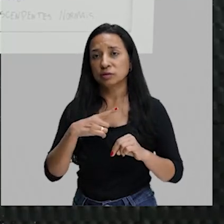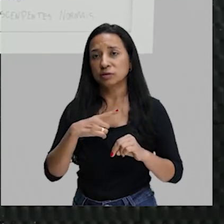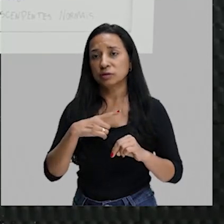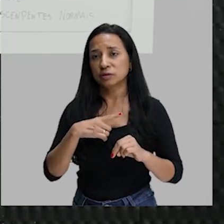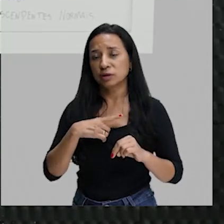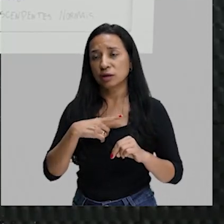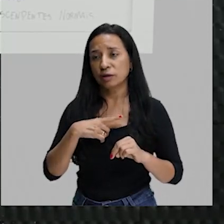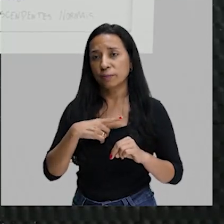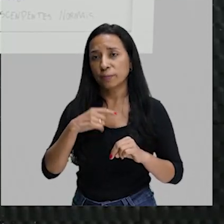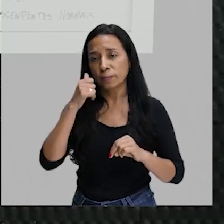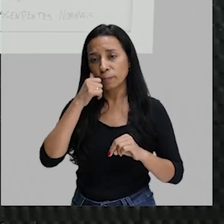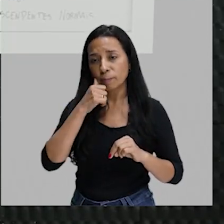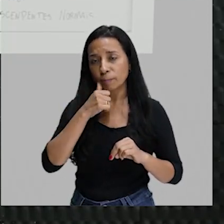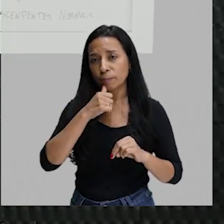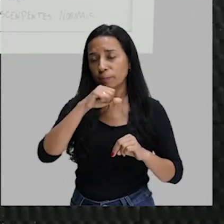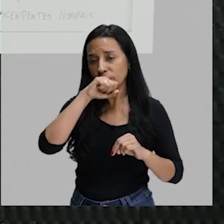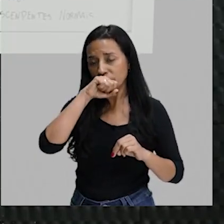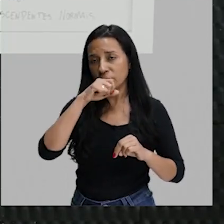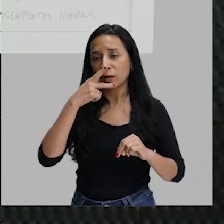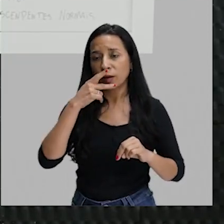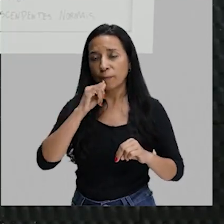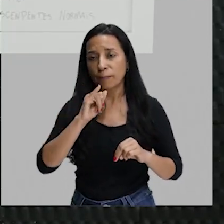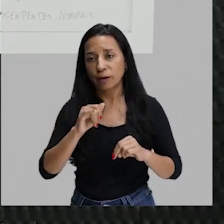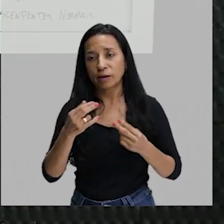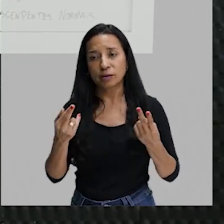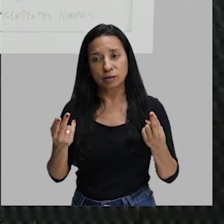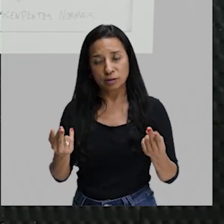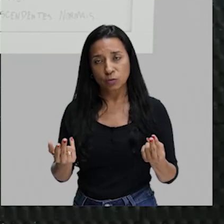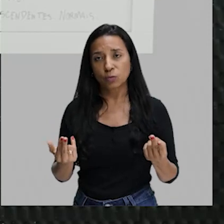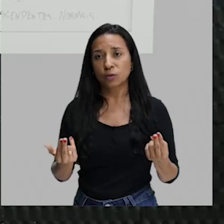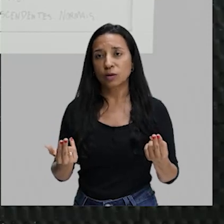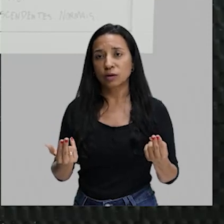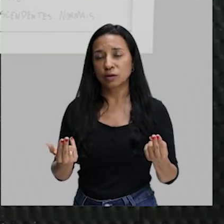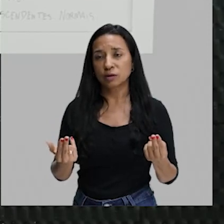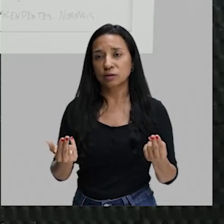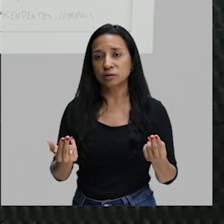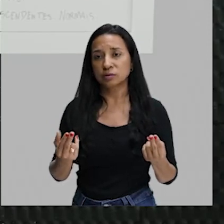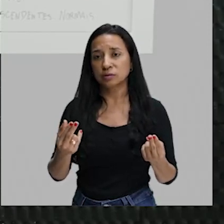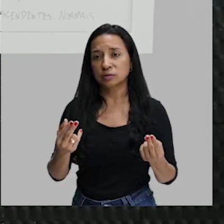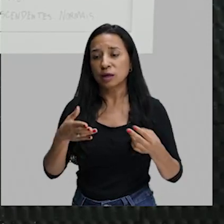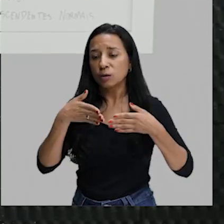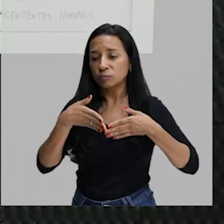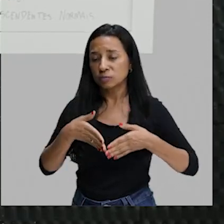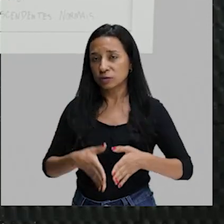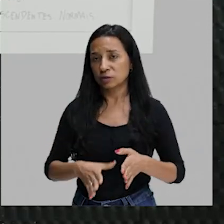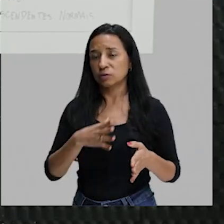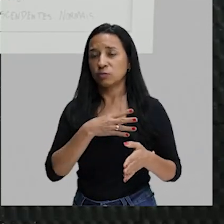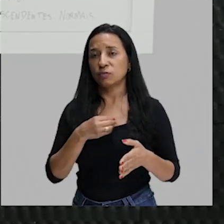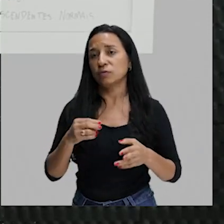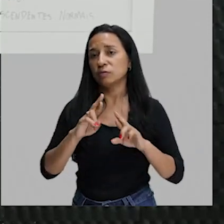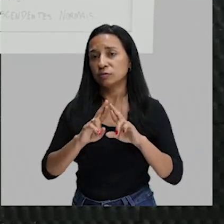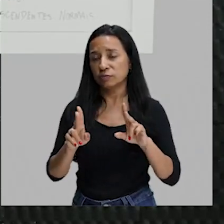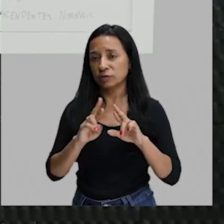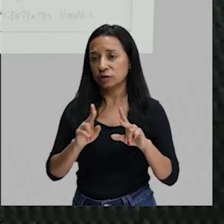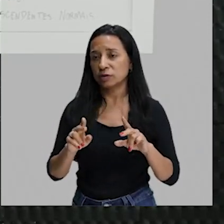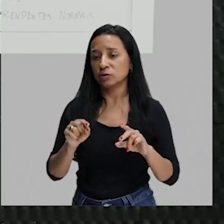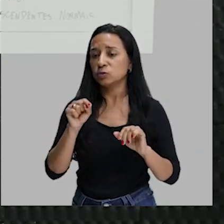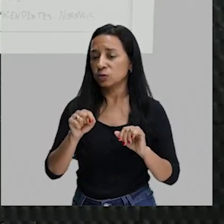pais iguais formando um filho diferente, o filho que é diferente, ele vai